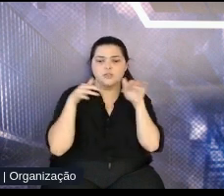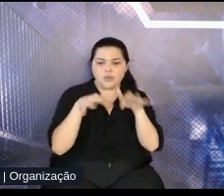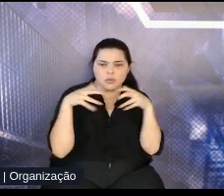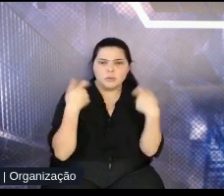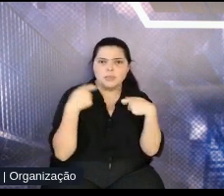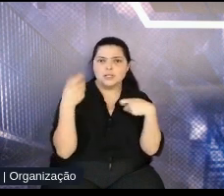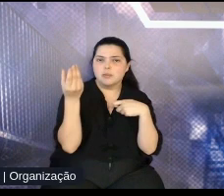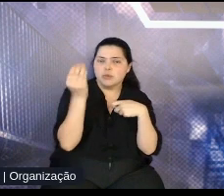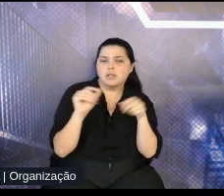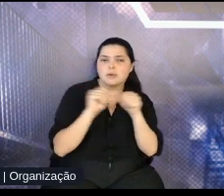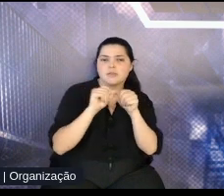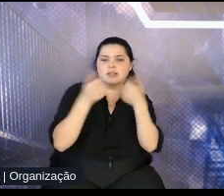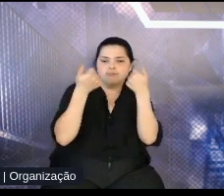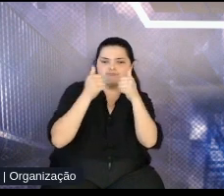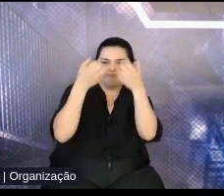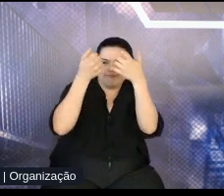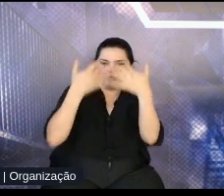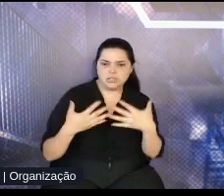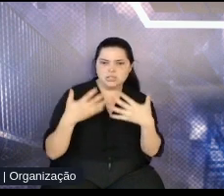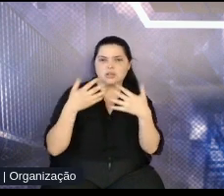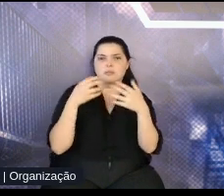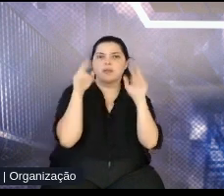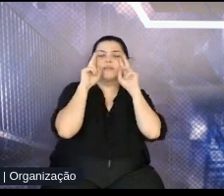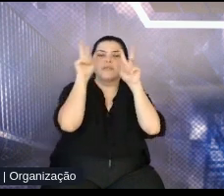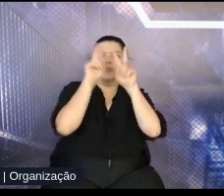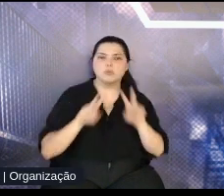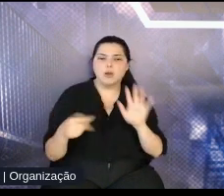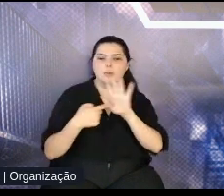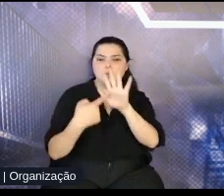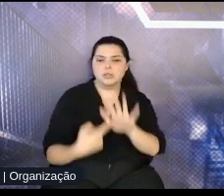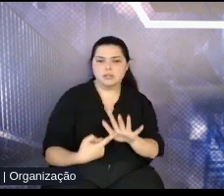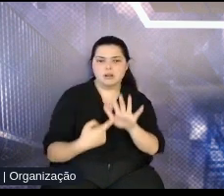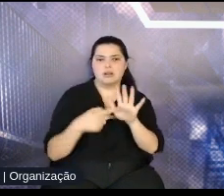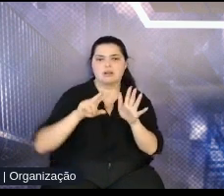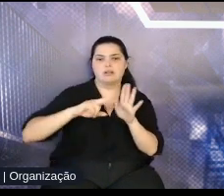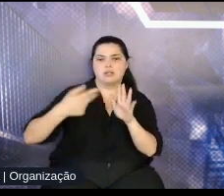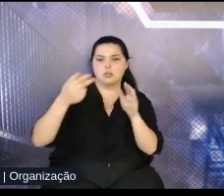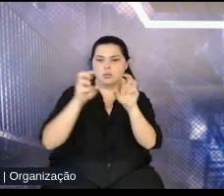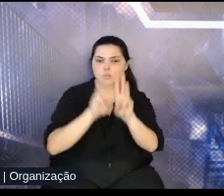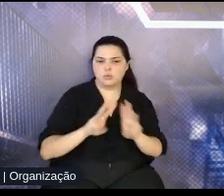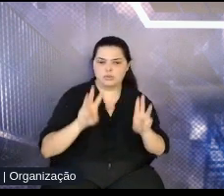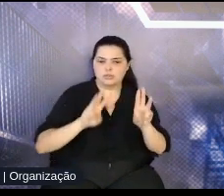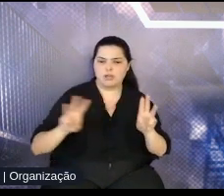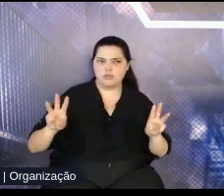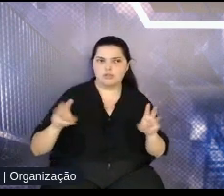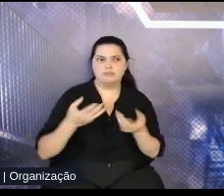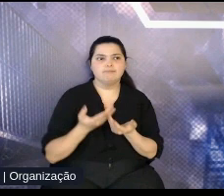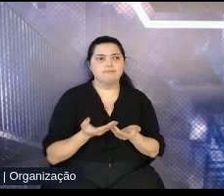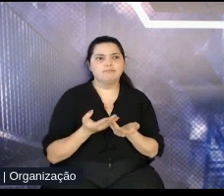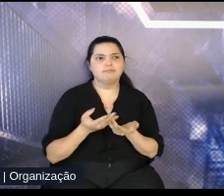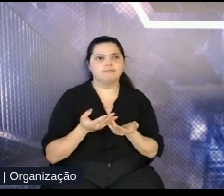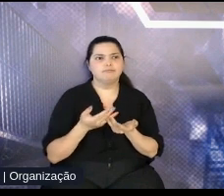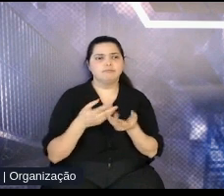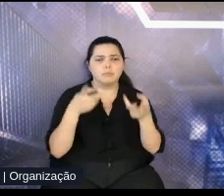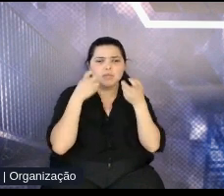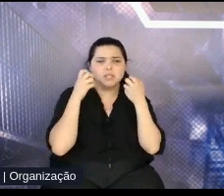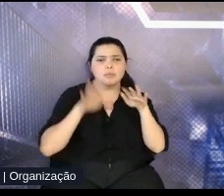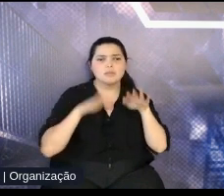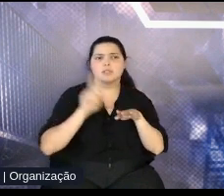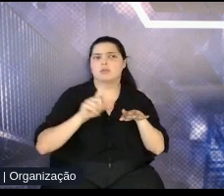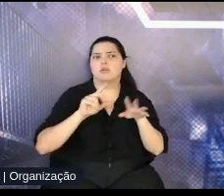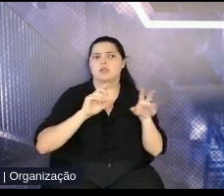aquele conteúdo visual que está querendo se passar ali naquele site, né? Então, a gente vê que, por vezes, não é só uma questão